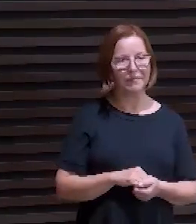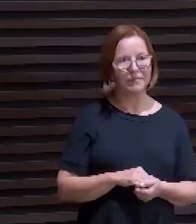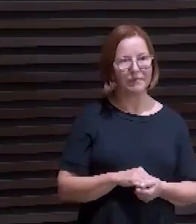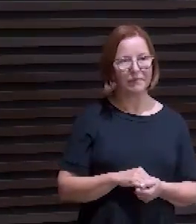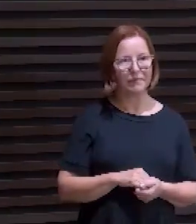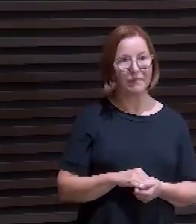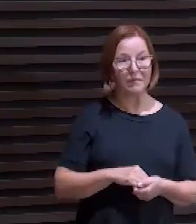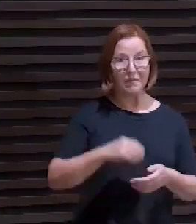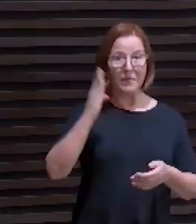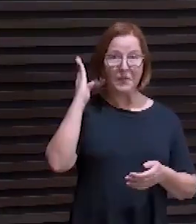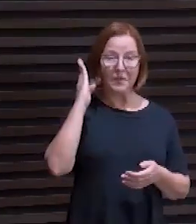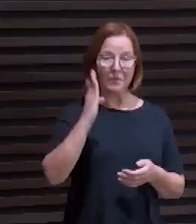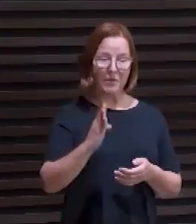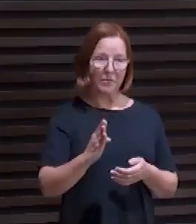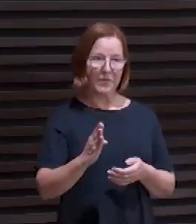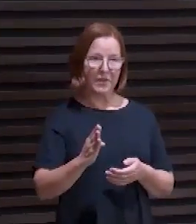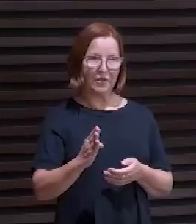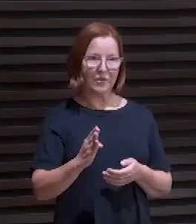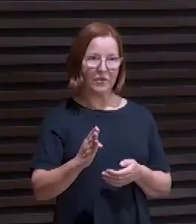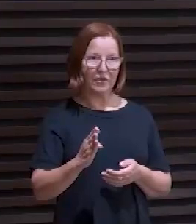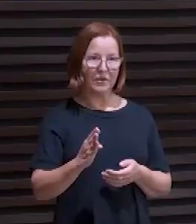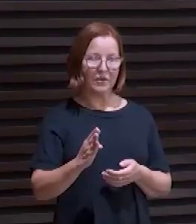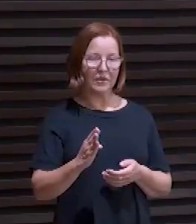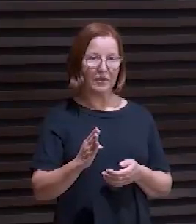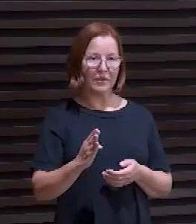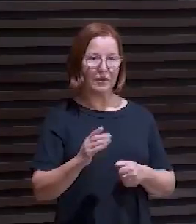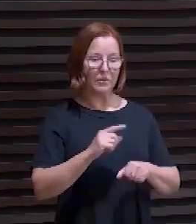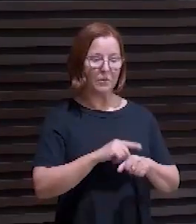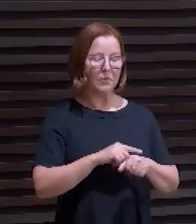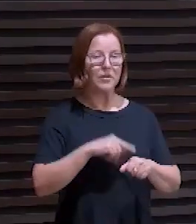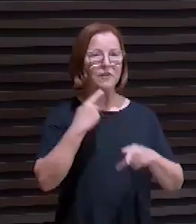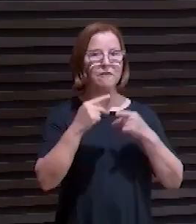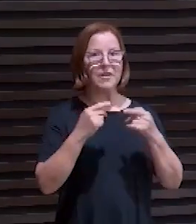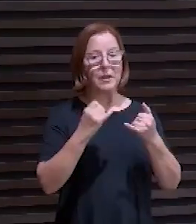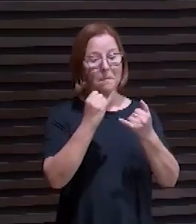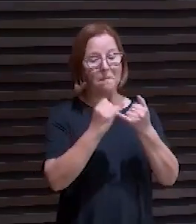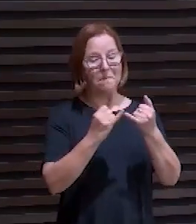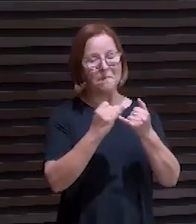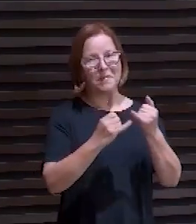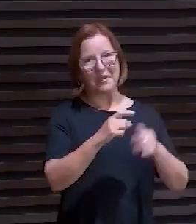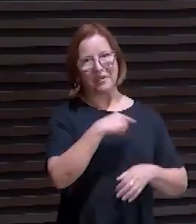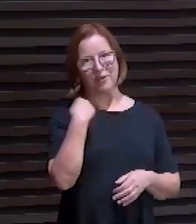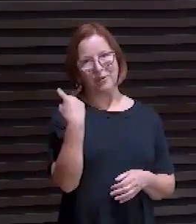E principalmente quando diz a nossa semelhança.